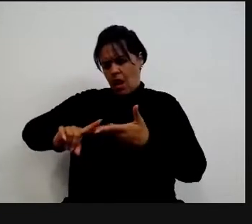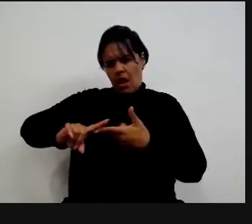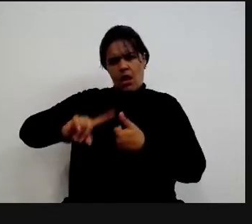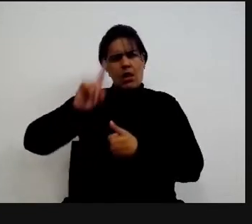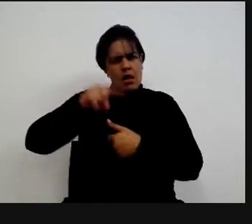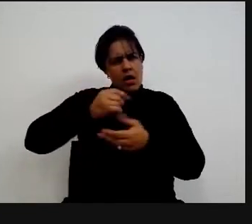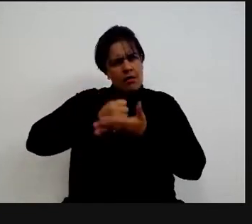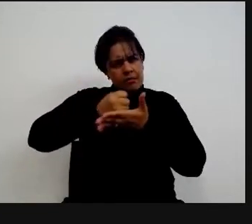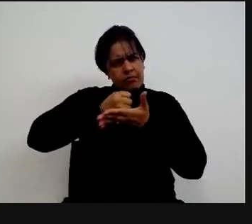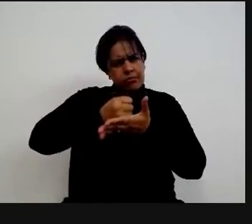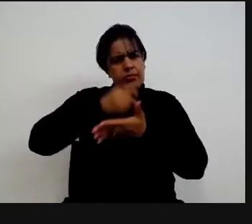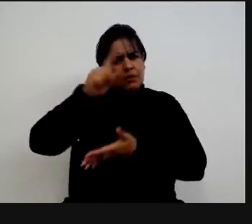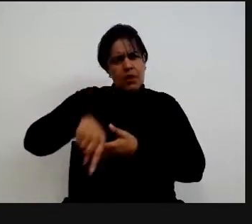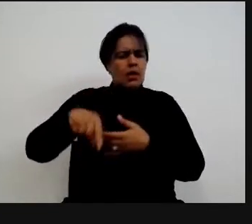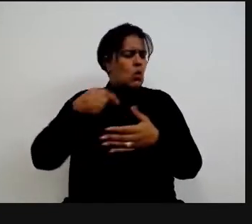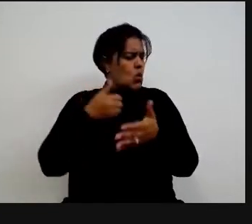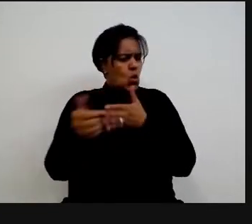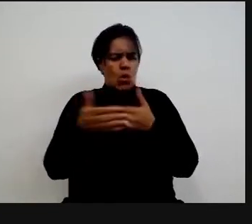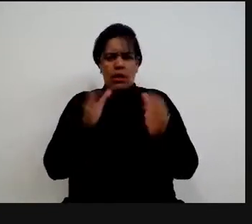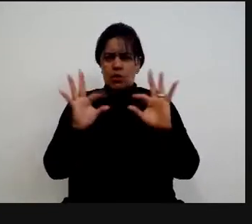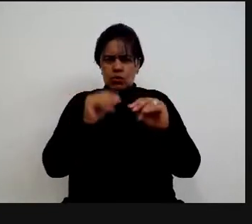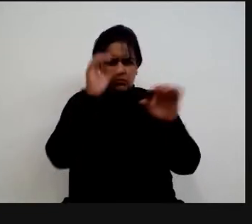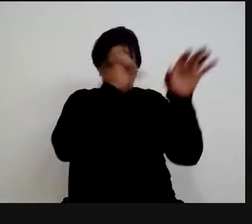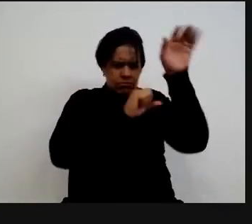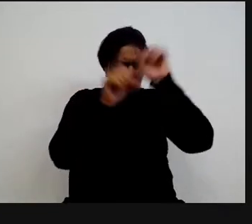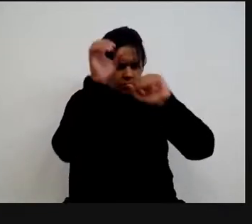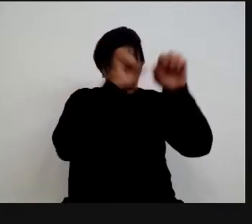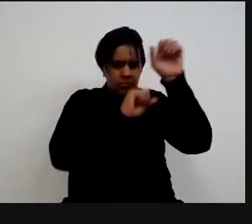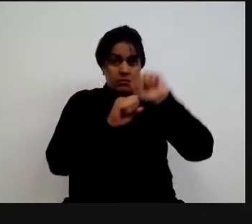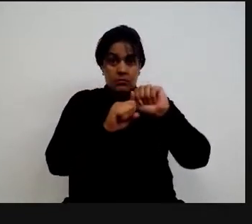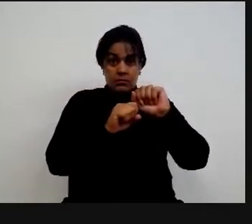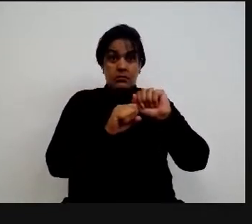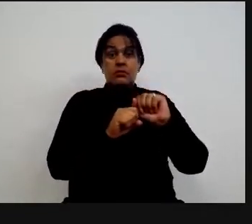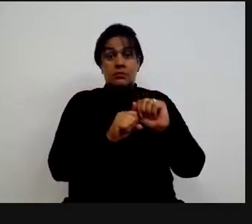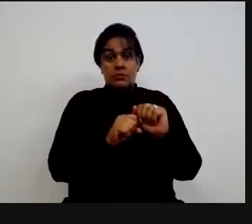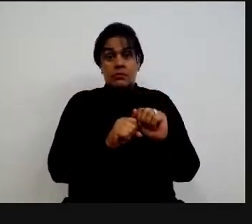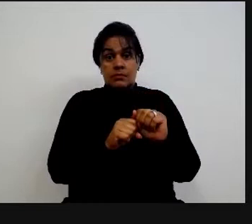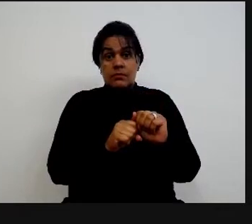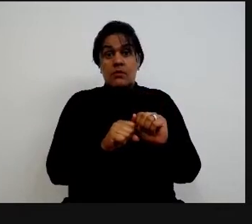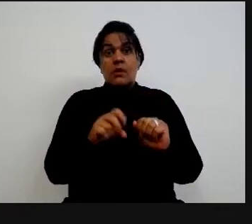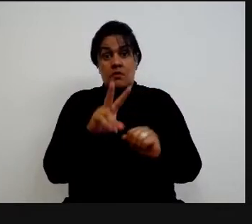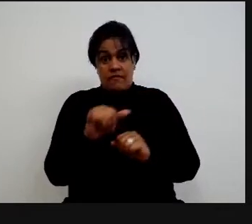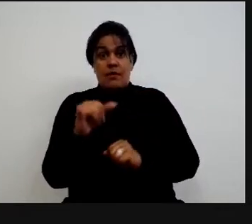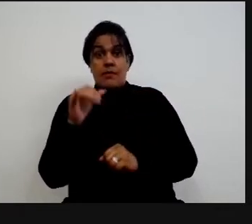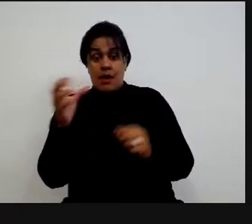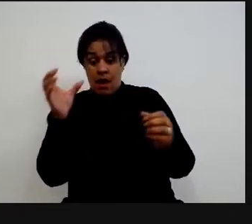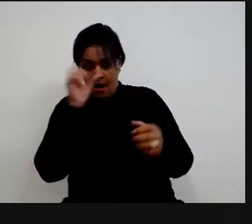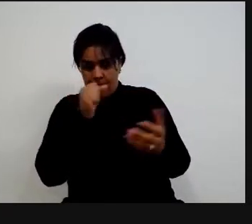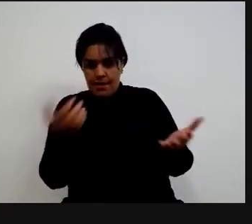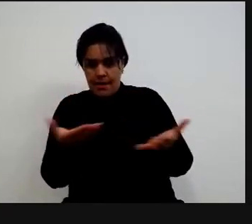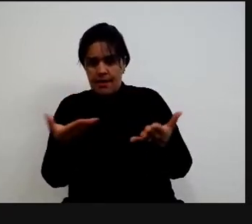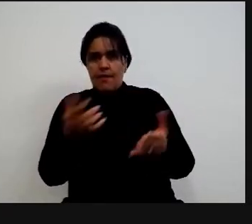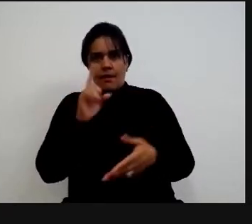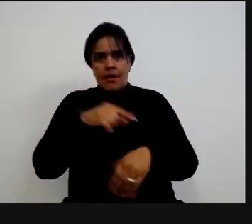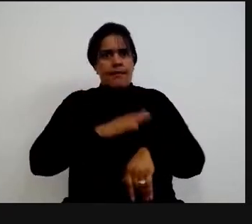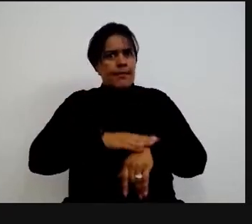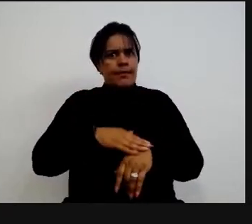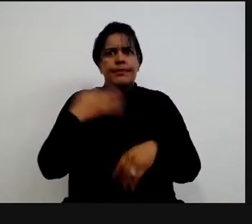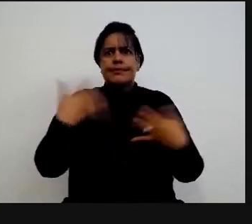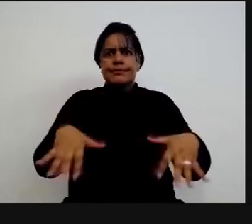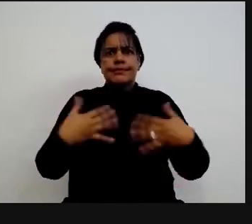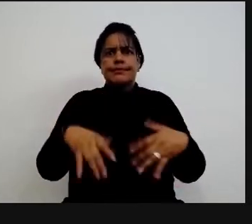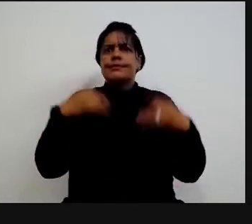mais colaborativas, Zoom e Meet, era o básico. Né? Nesse momento, um fator muito importante que